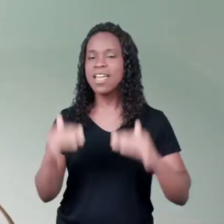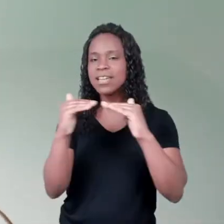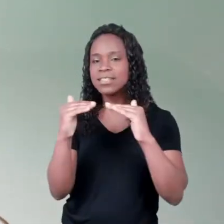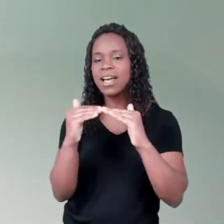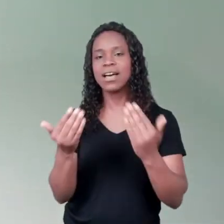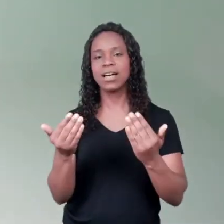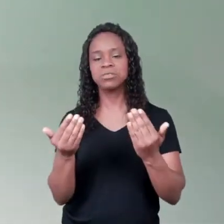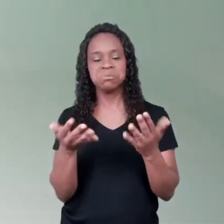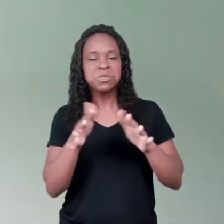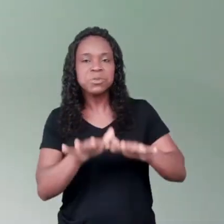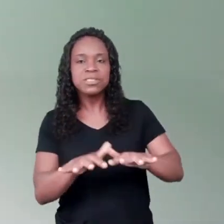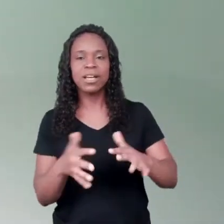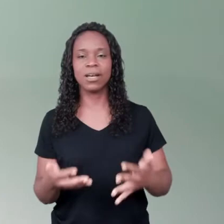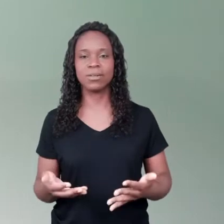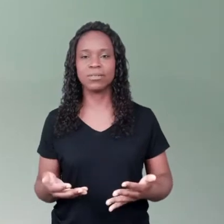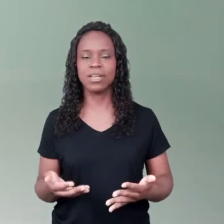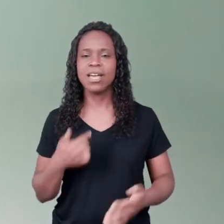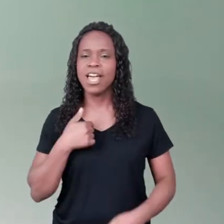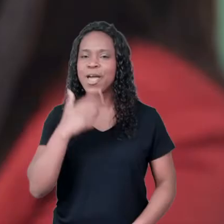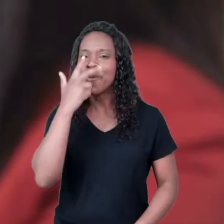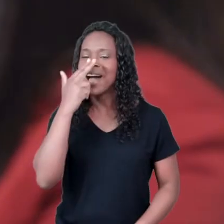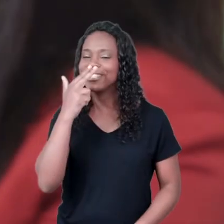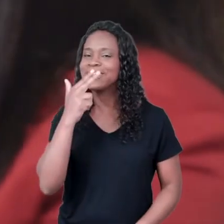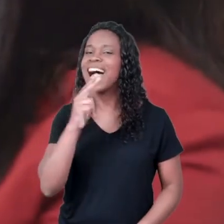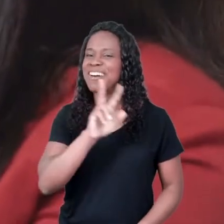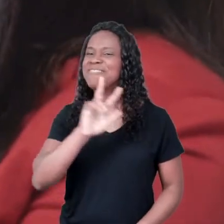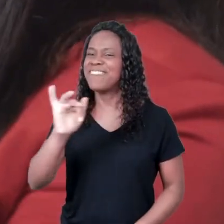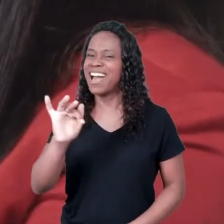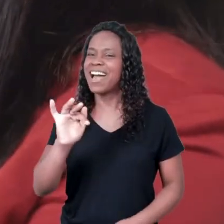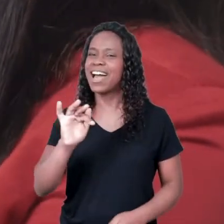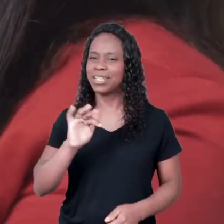Com a equidade, com a inclusão, eu acho que